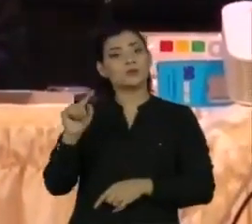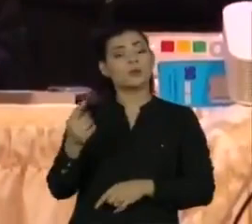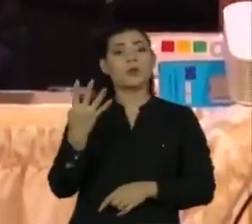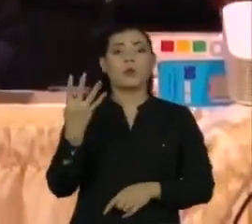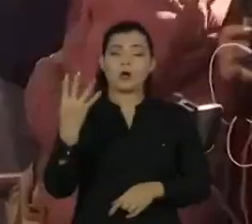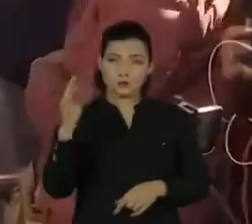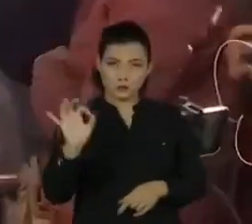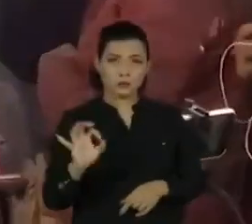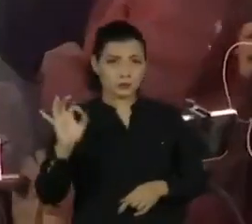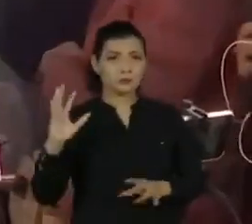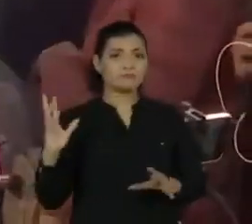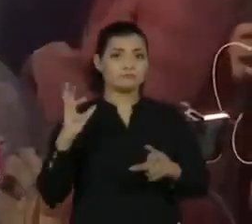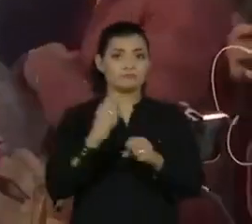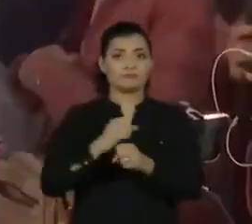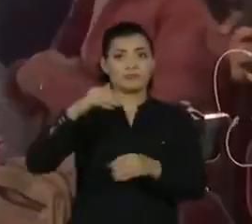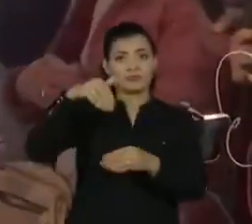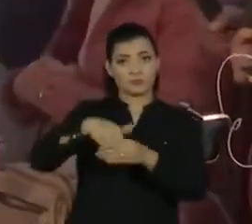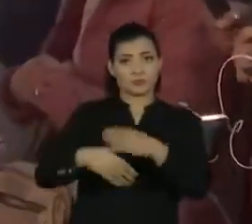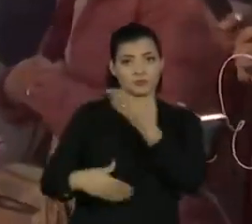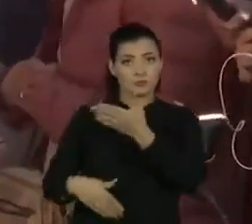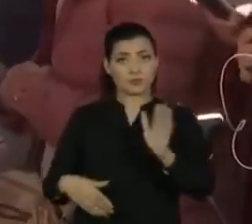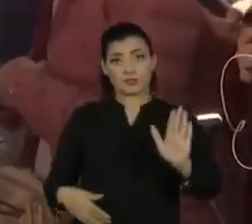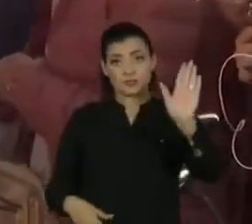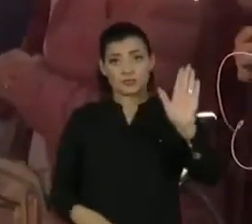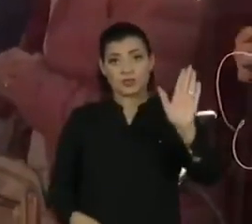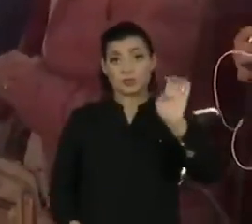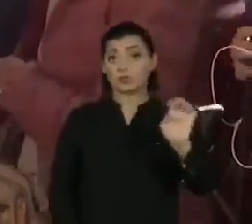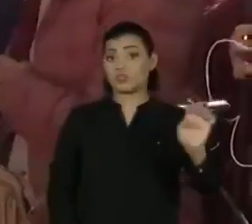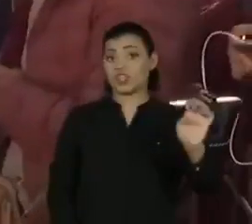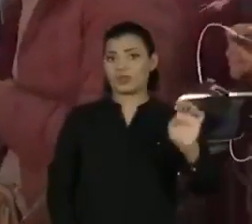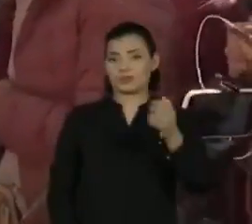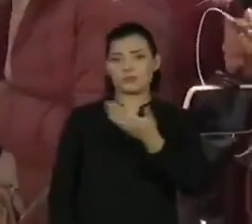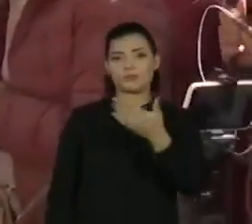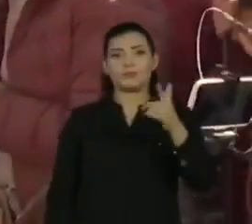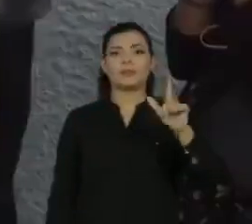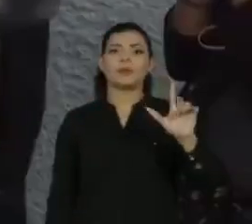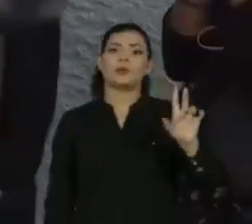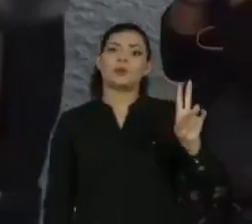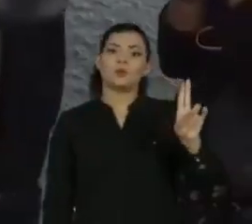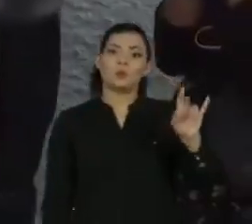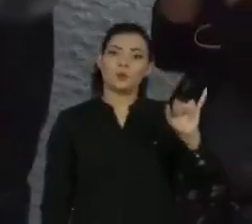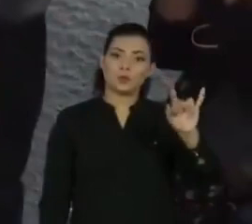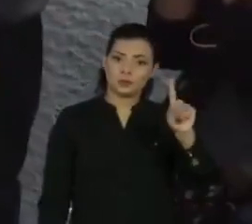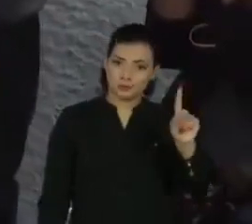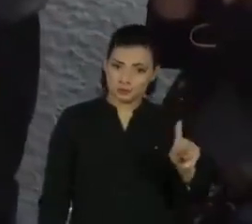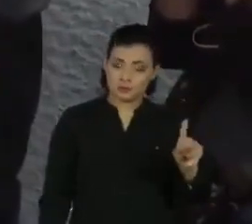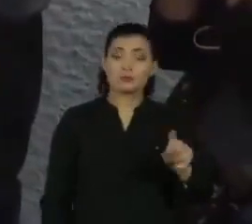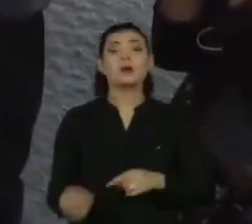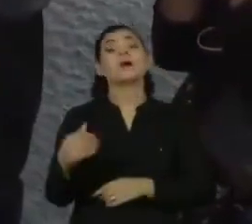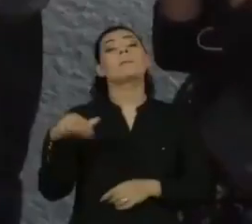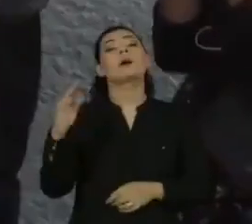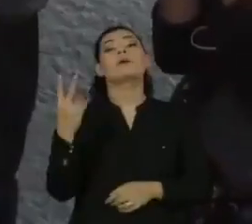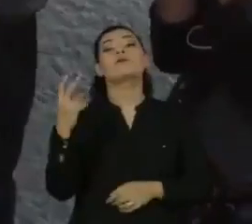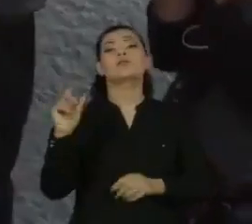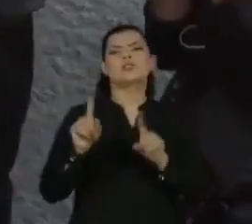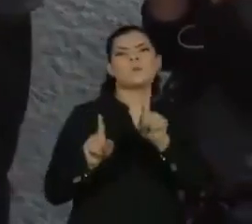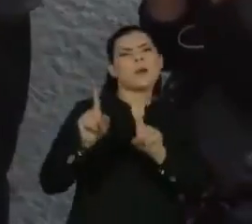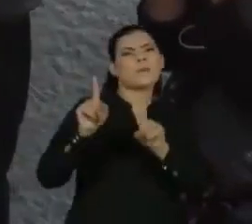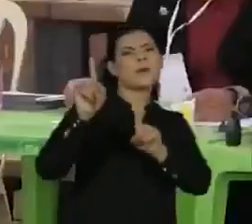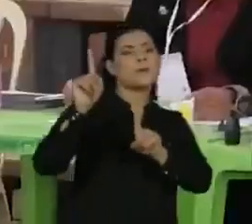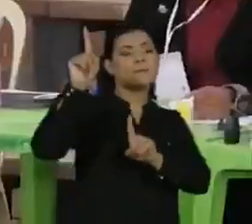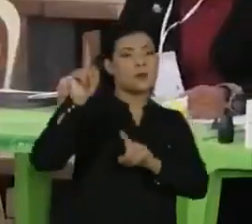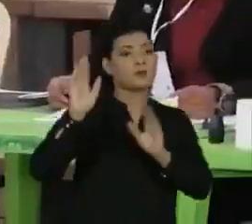52,4% dos votos válidos para o candidato esquerdista Luiz Arce. Mais de 20 pontos à frente do